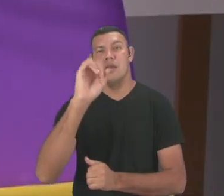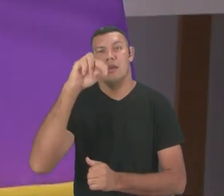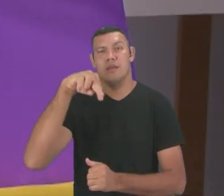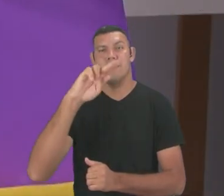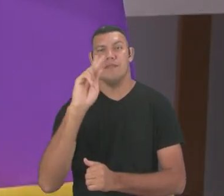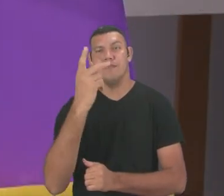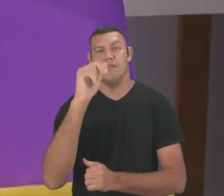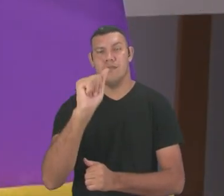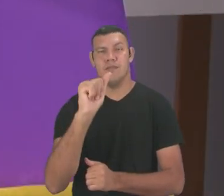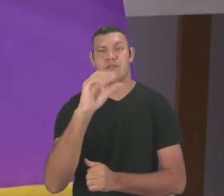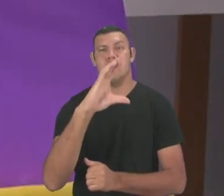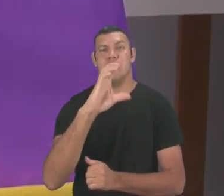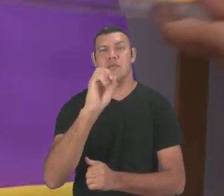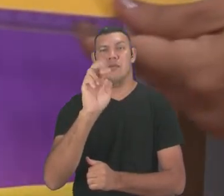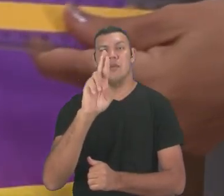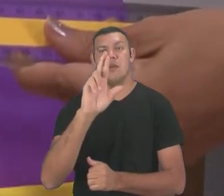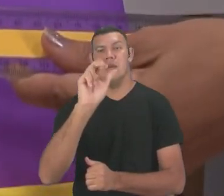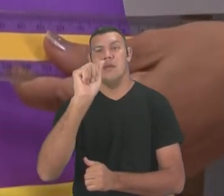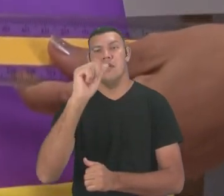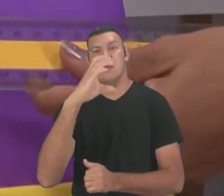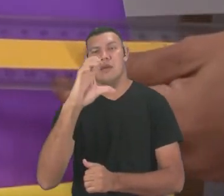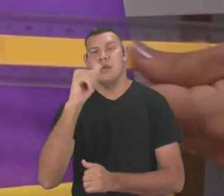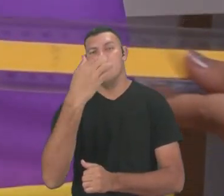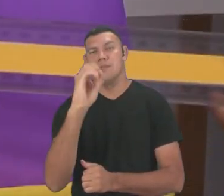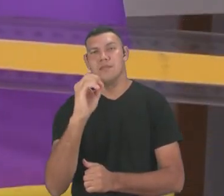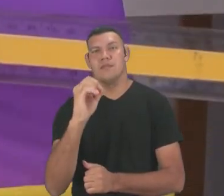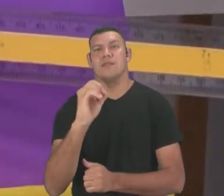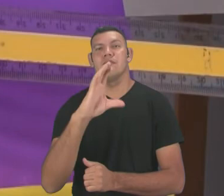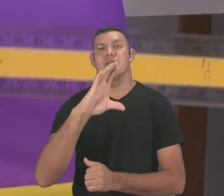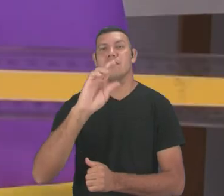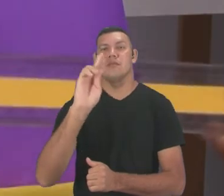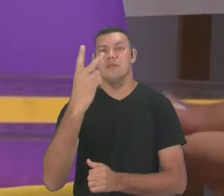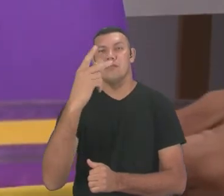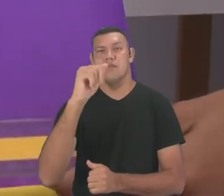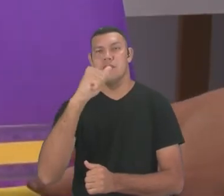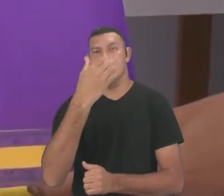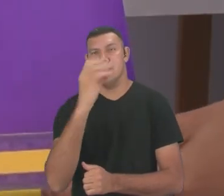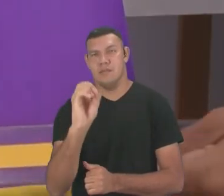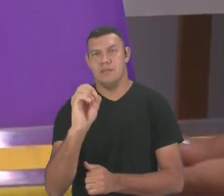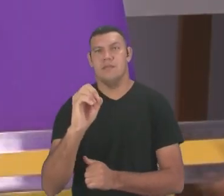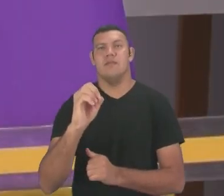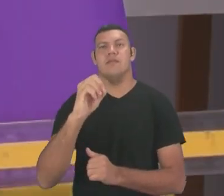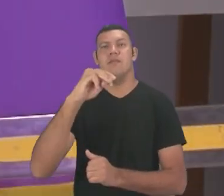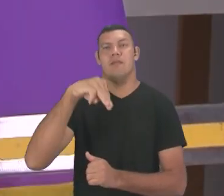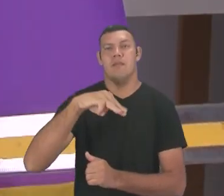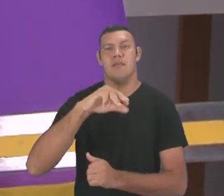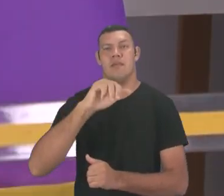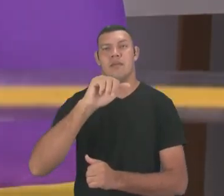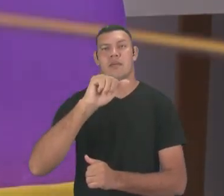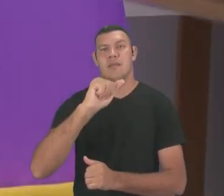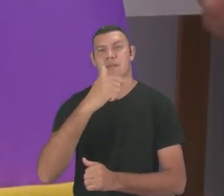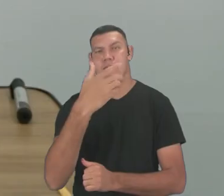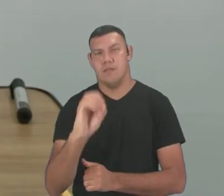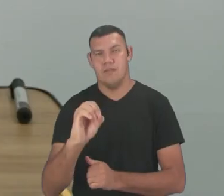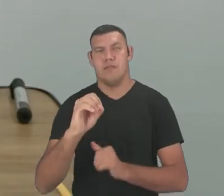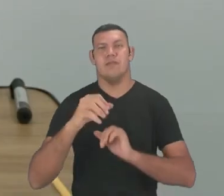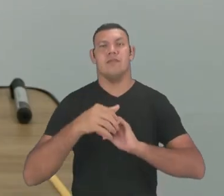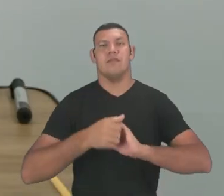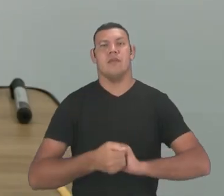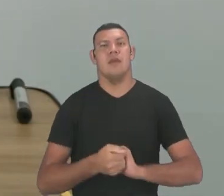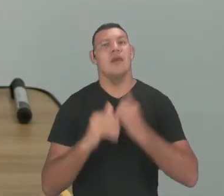o coração o chão mão